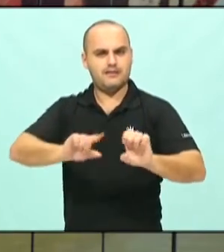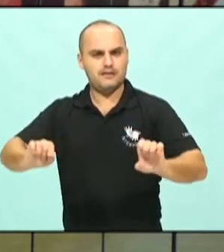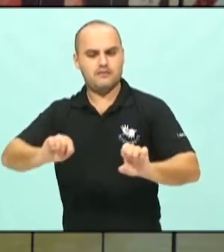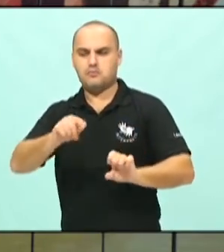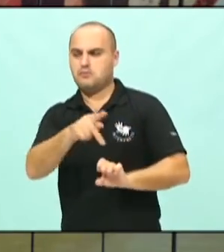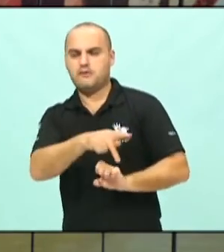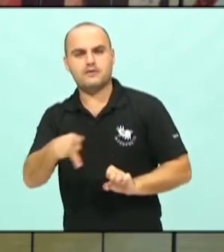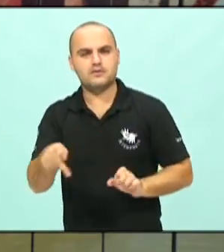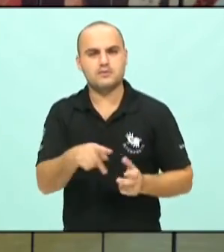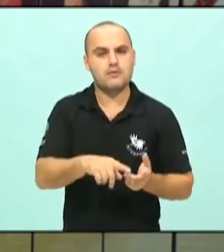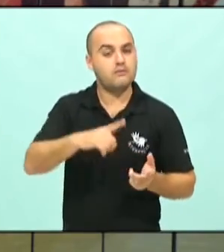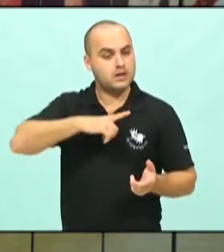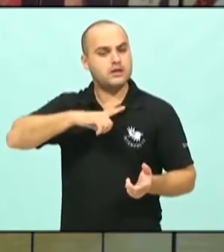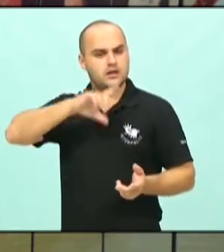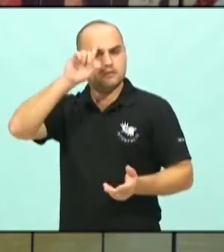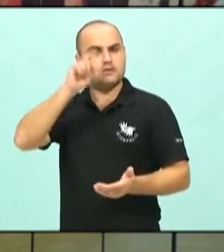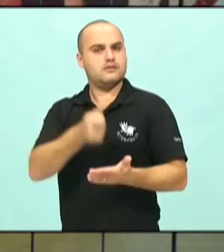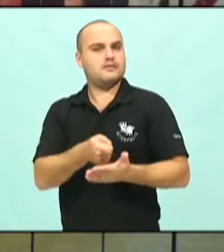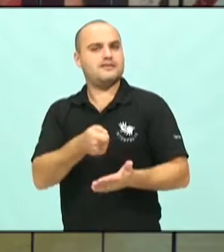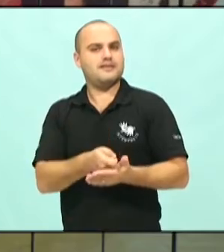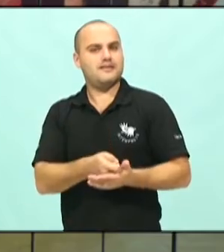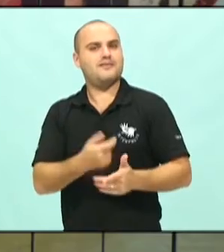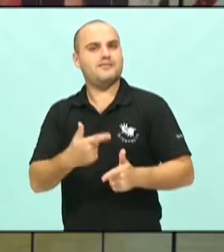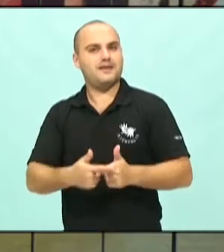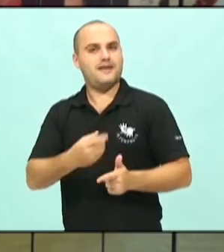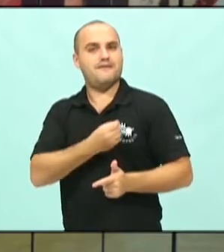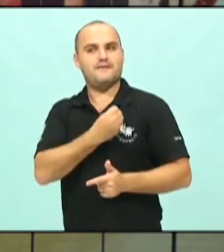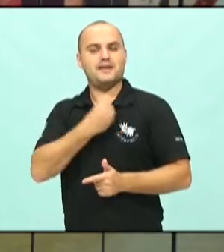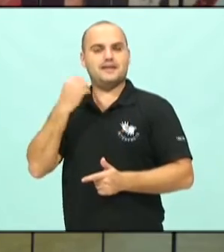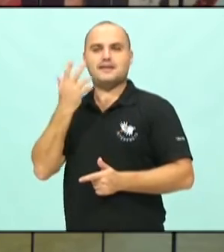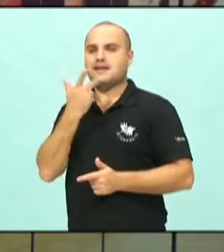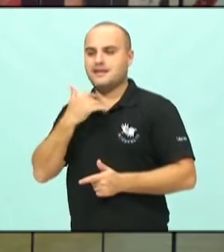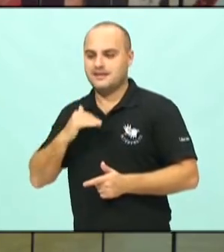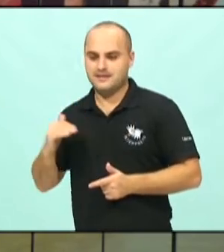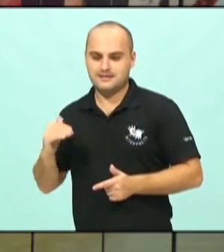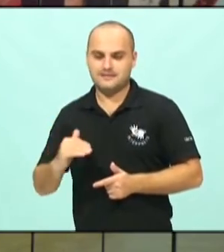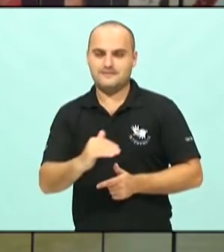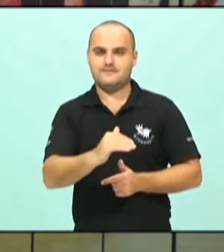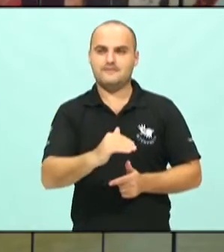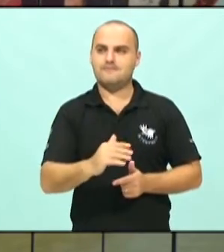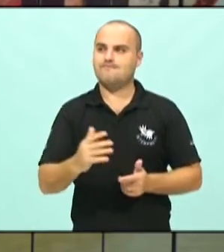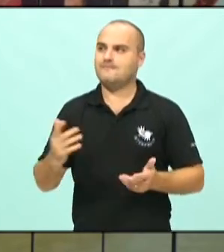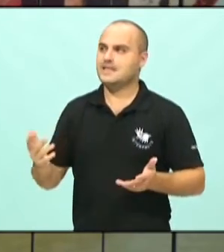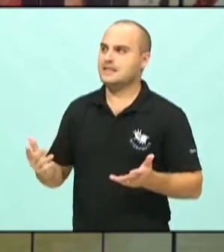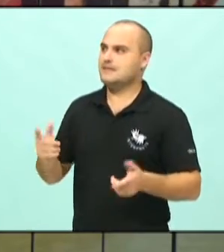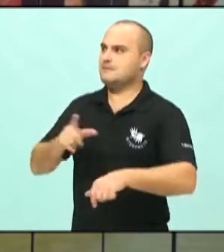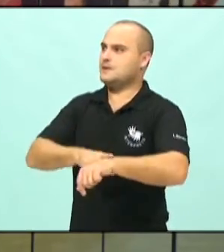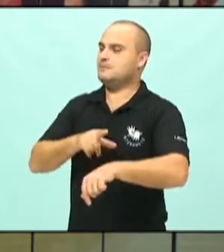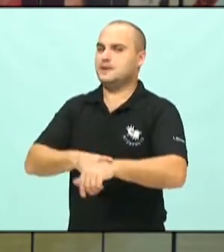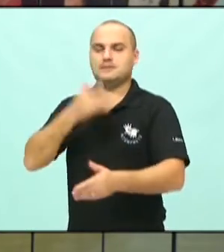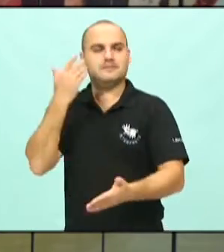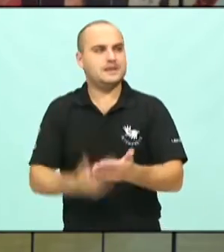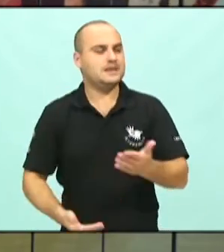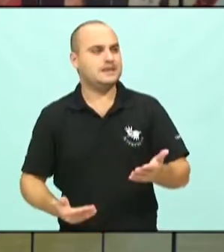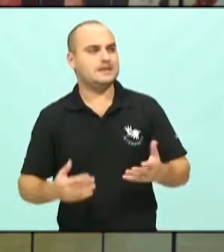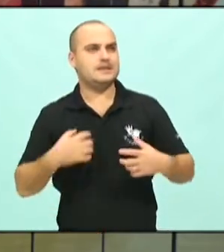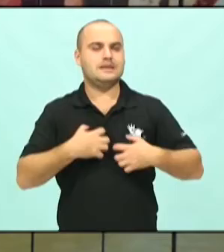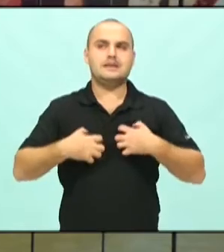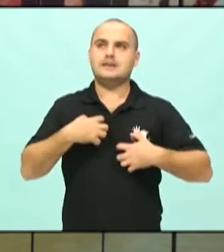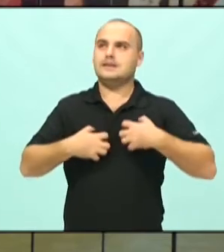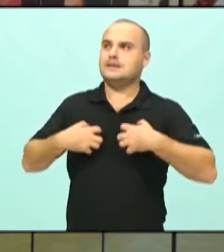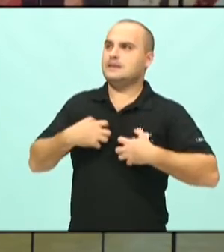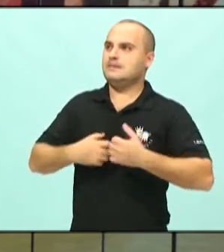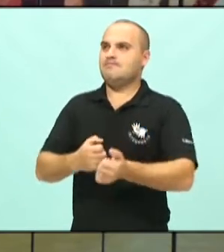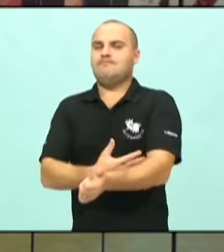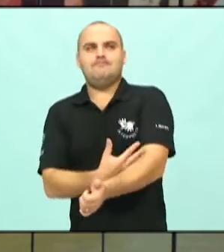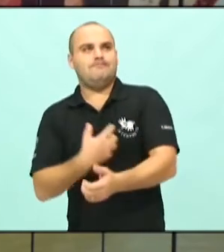tomar uma decisão lá na frente porque ele vivenciou isso na infância, na derrota. como é que eu vou agir assim? Será que eu me abalo emocionalmente?